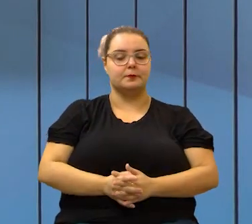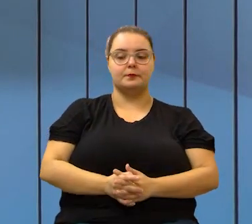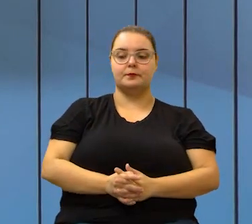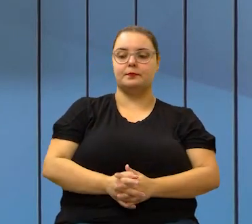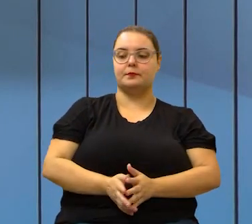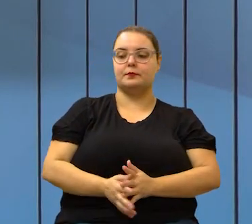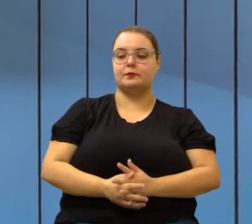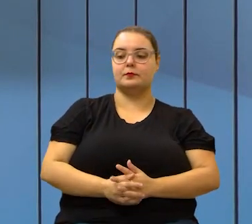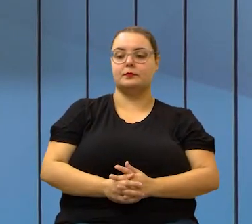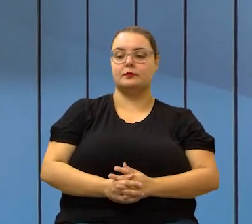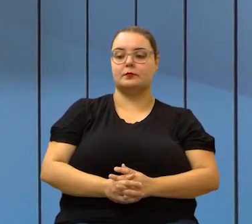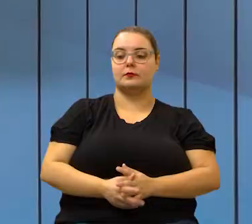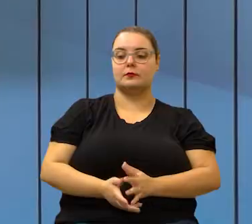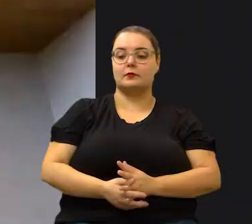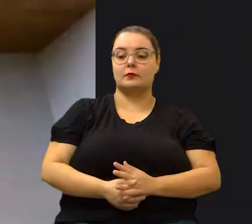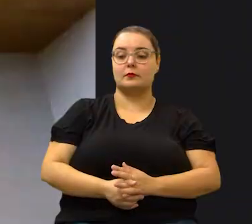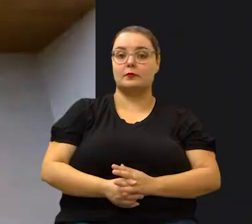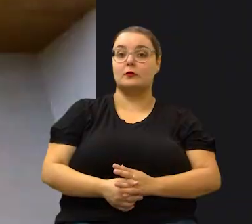ver?